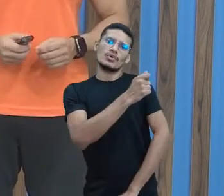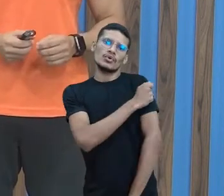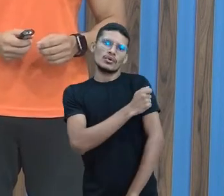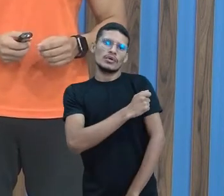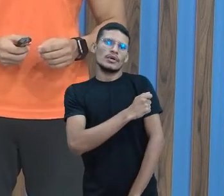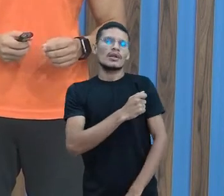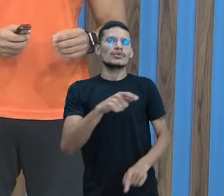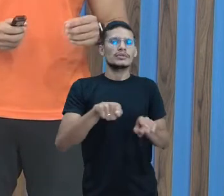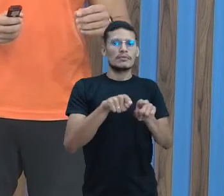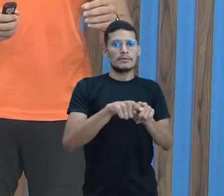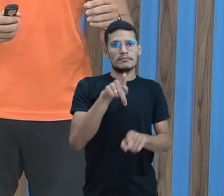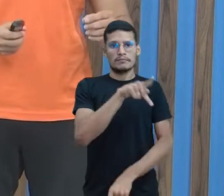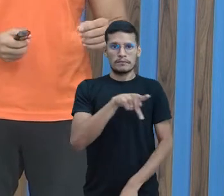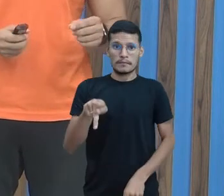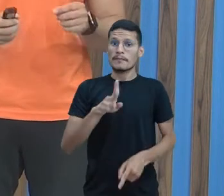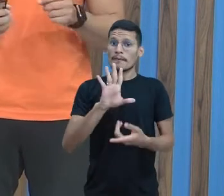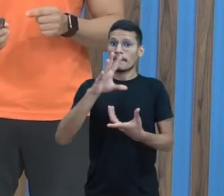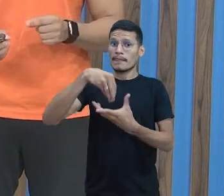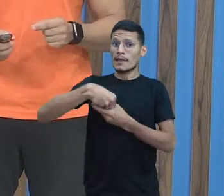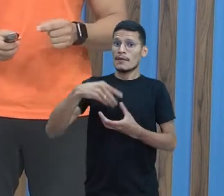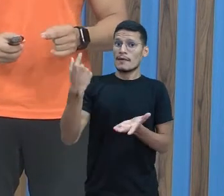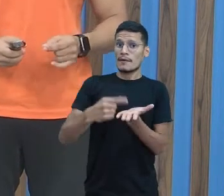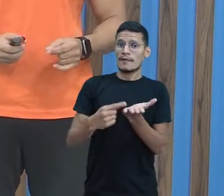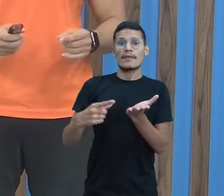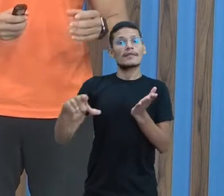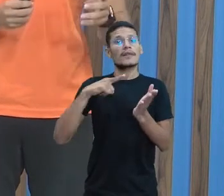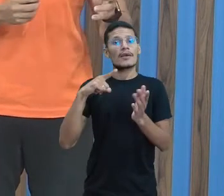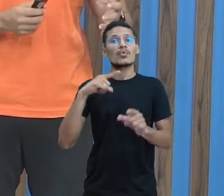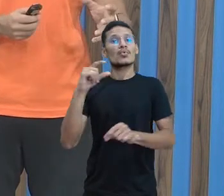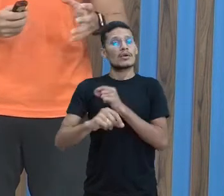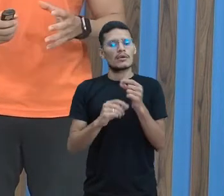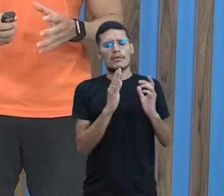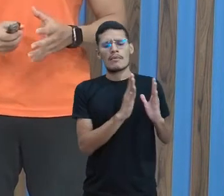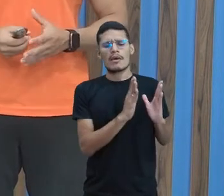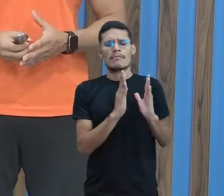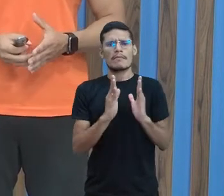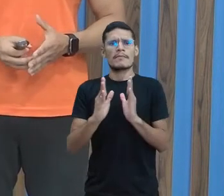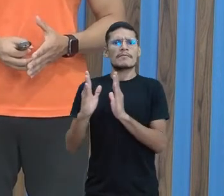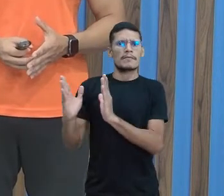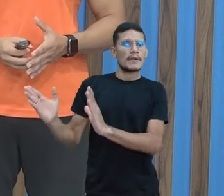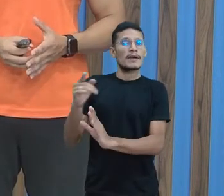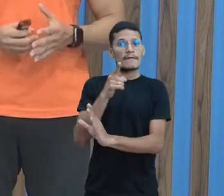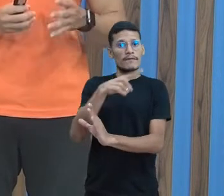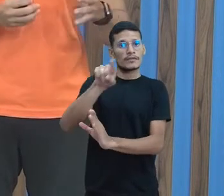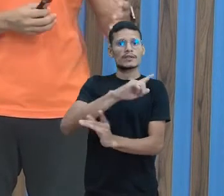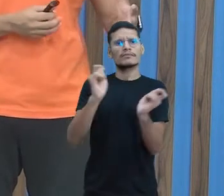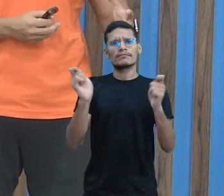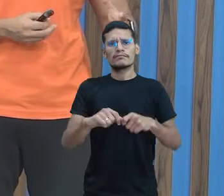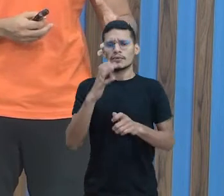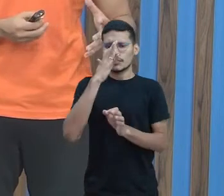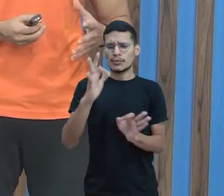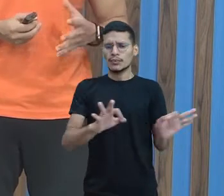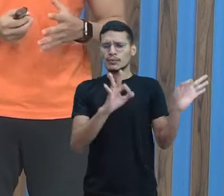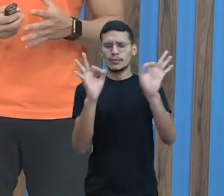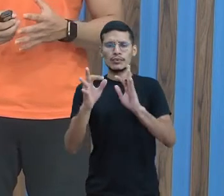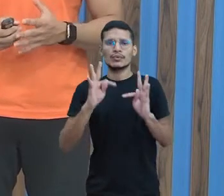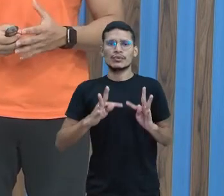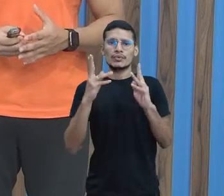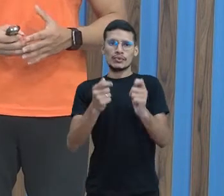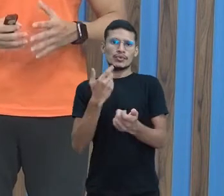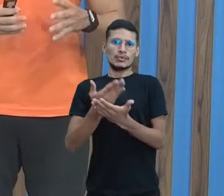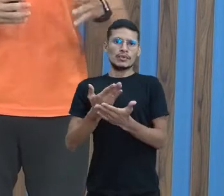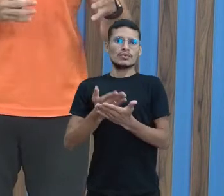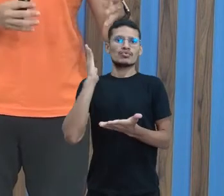no nosso aplicativo também existe a trilha, certo? Através dessa trilha é onde você vai ver todos os conteúdos